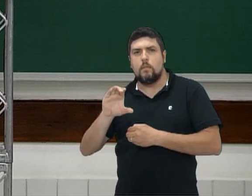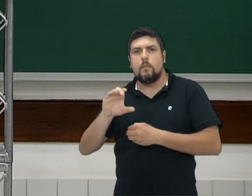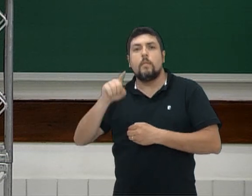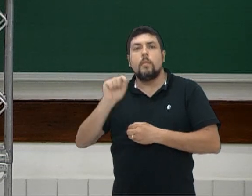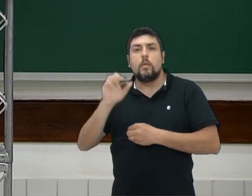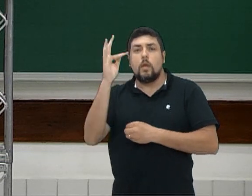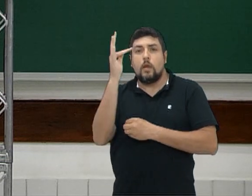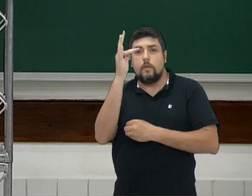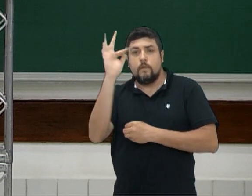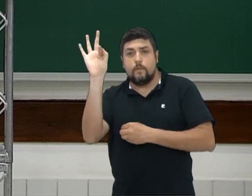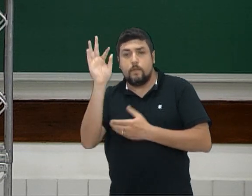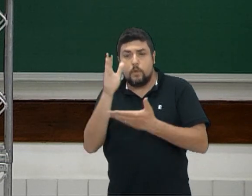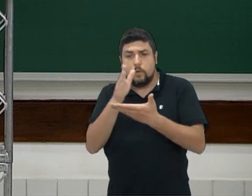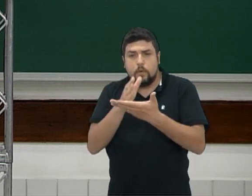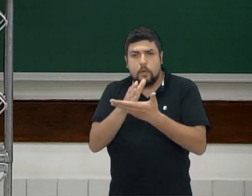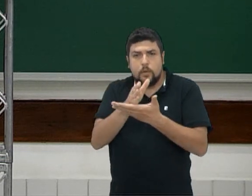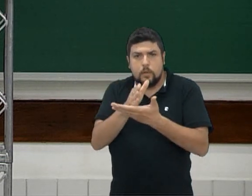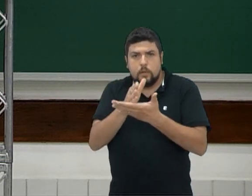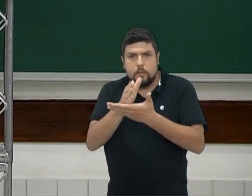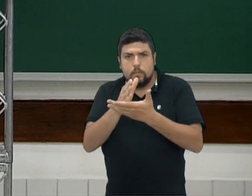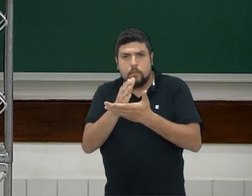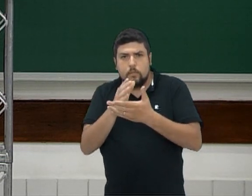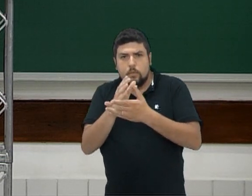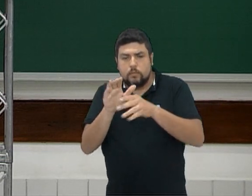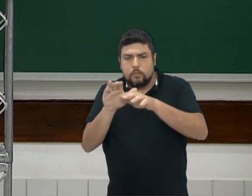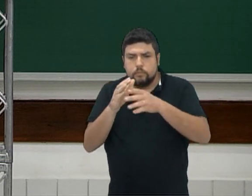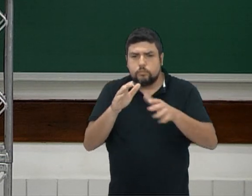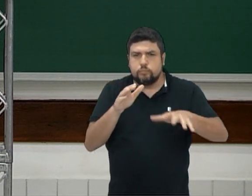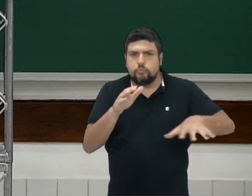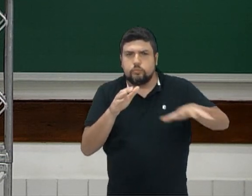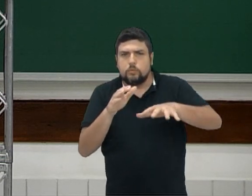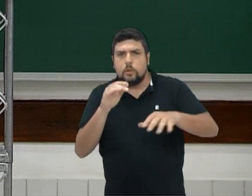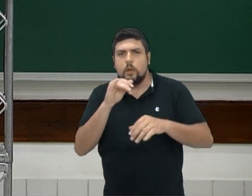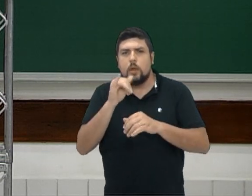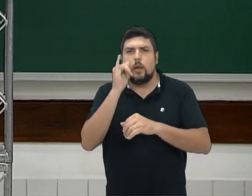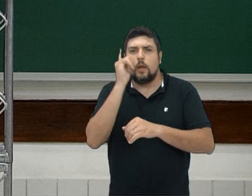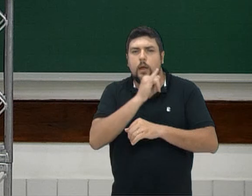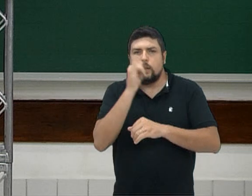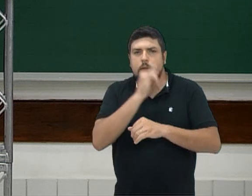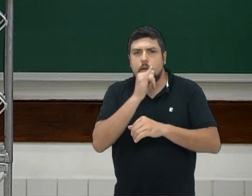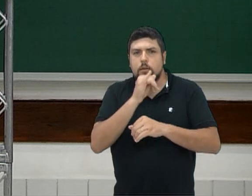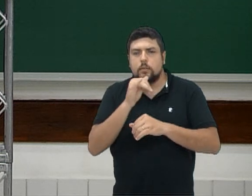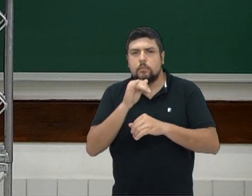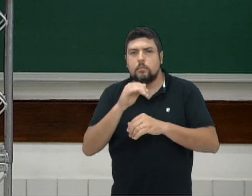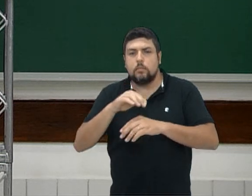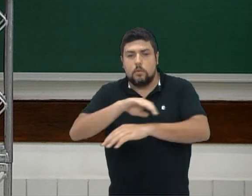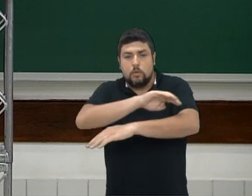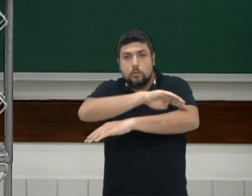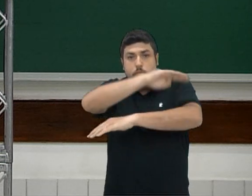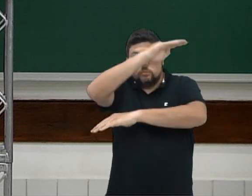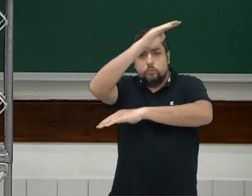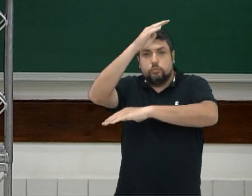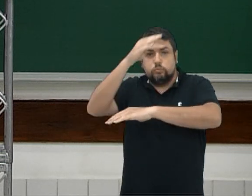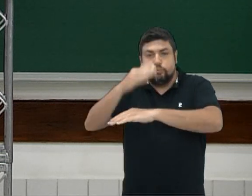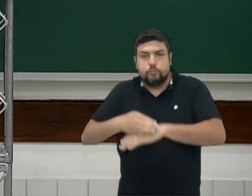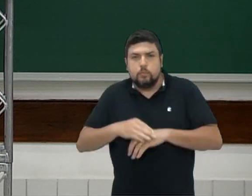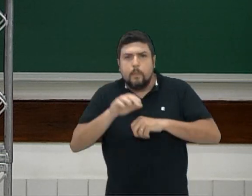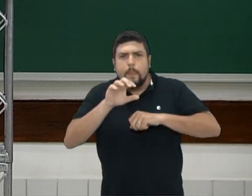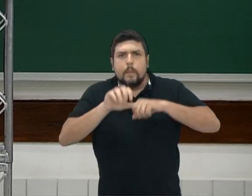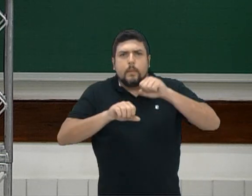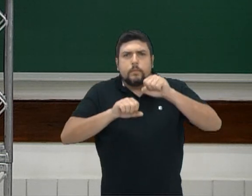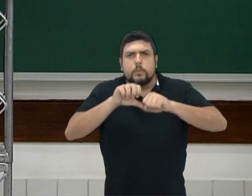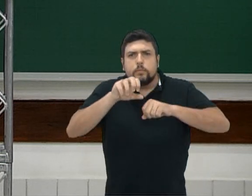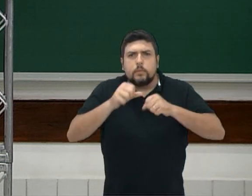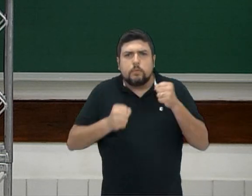na cidade de Chamonix, montanhistas começaram a subir Mont Blanc, conquistaram Mont Blanc, e junto com o montanhismo surge também a